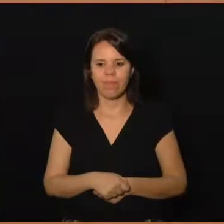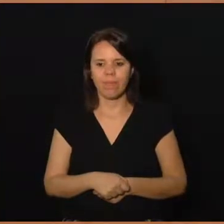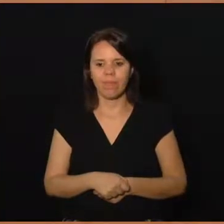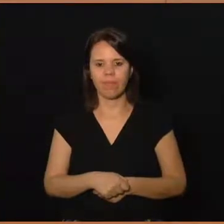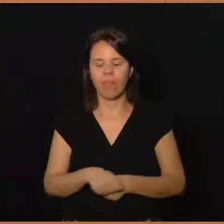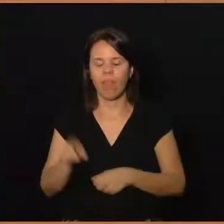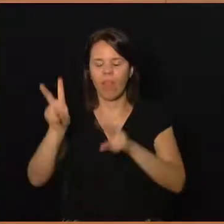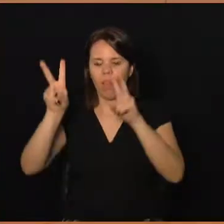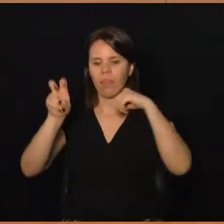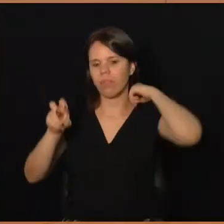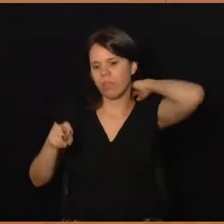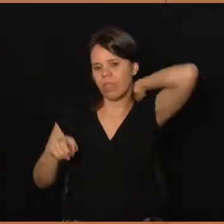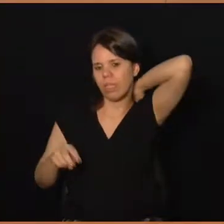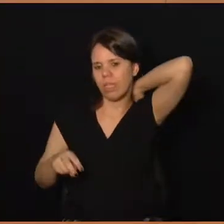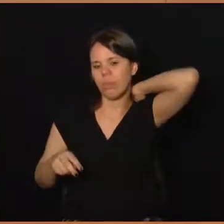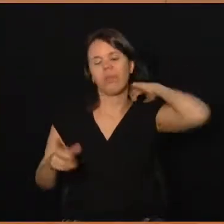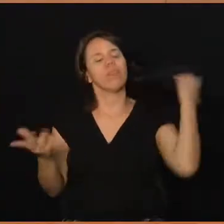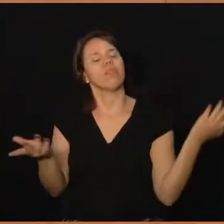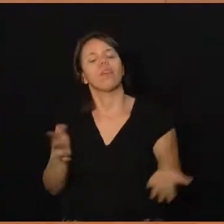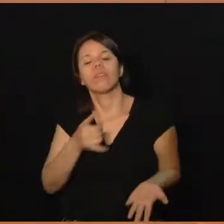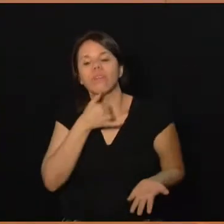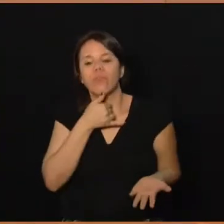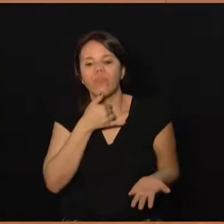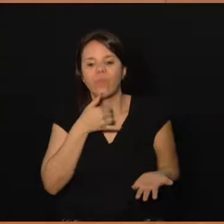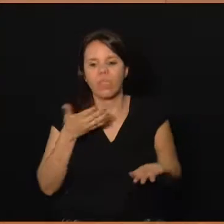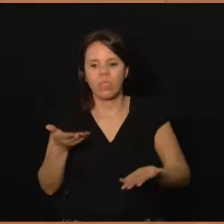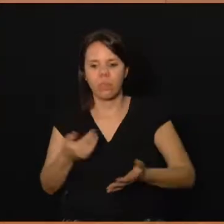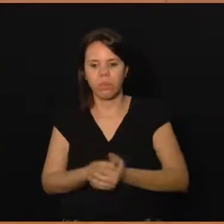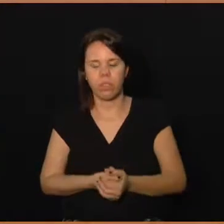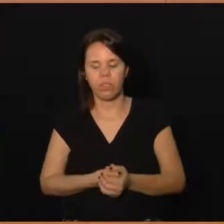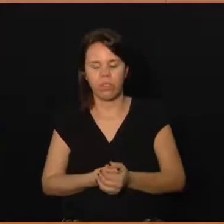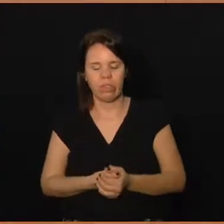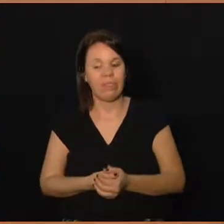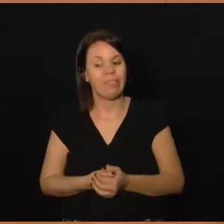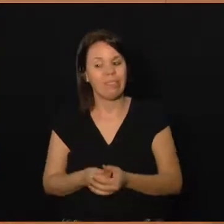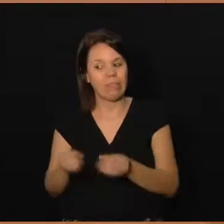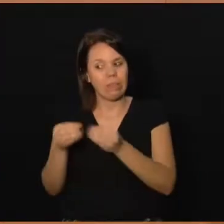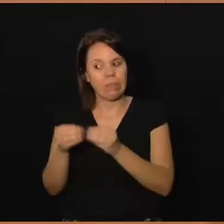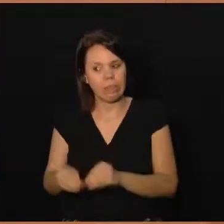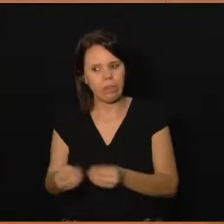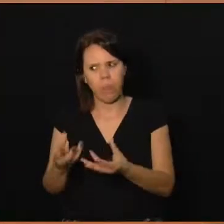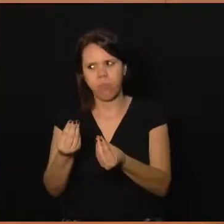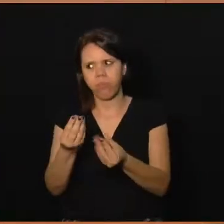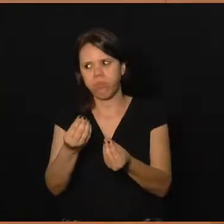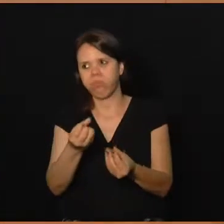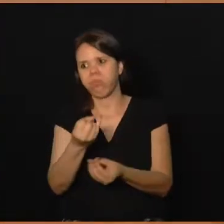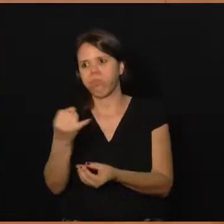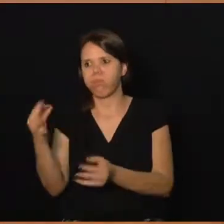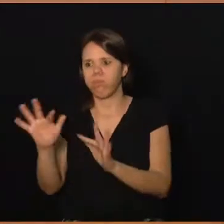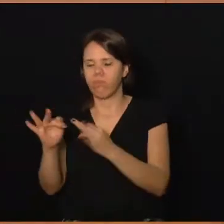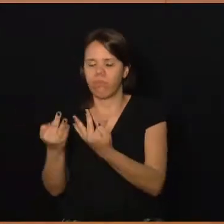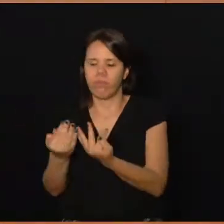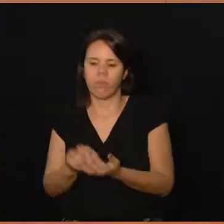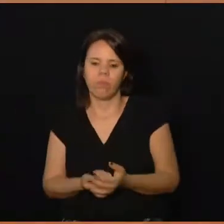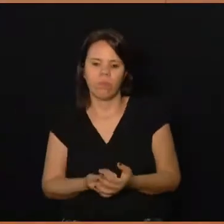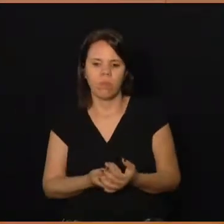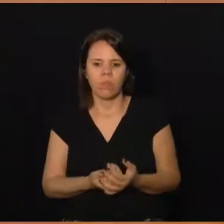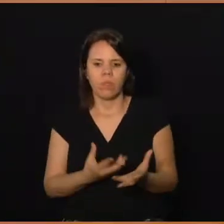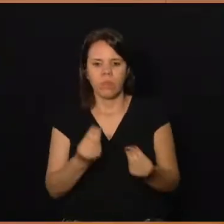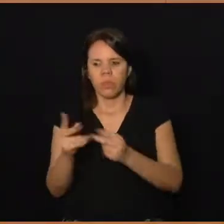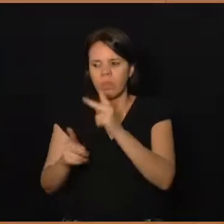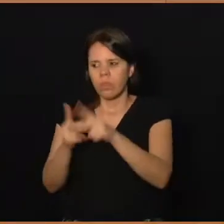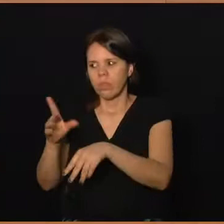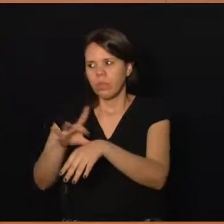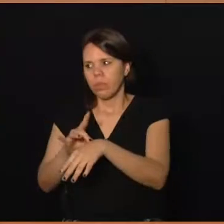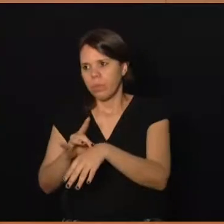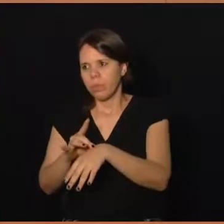é um tema que, infelizmente, atinge, né, inúmeras famílias. Quantas pessoas não adoecem, né?